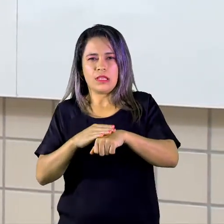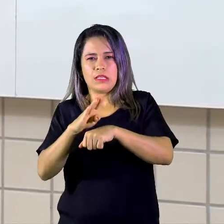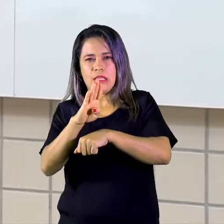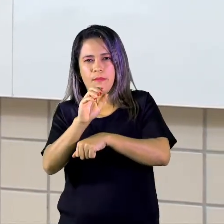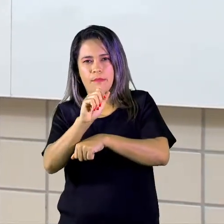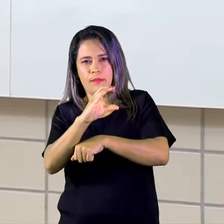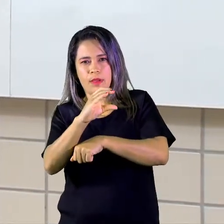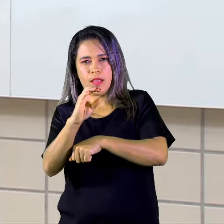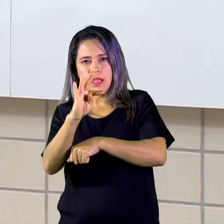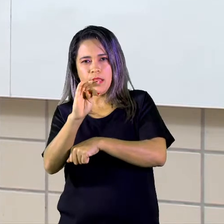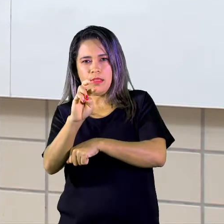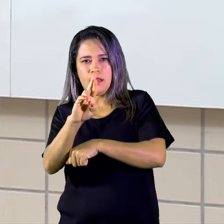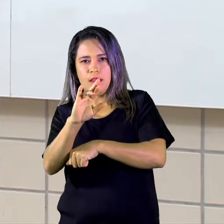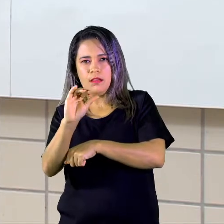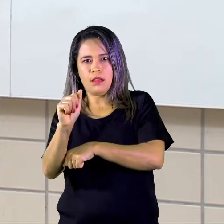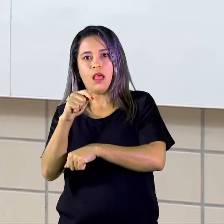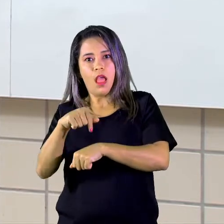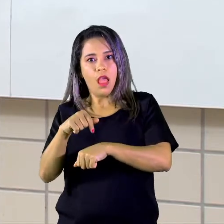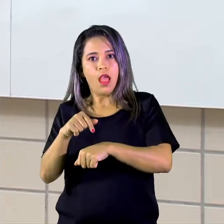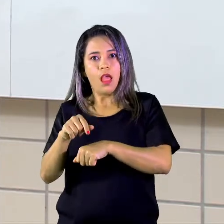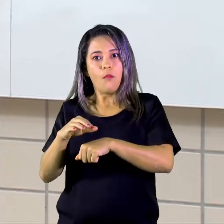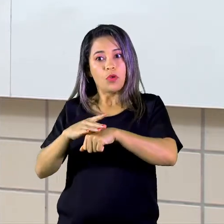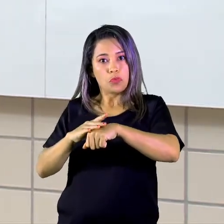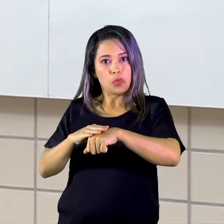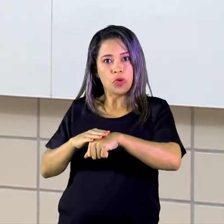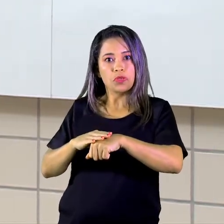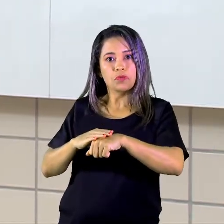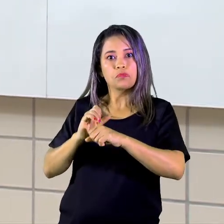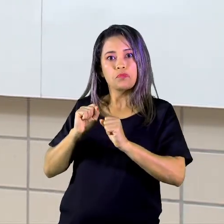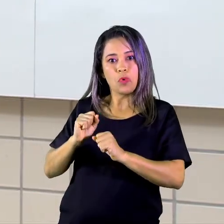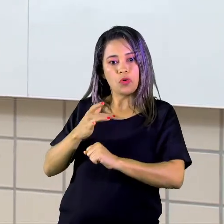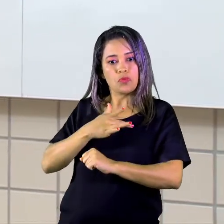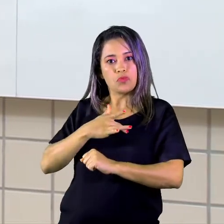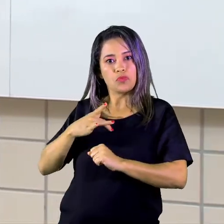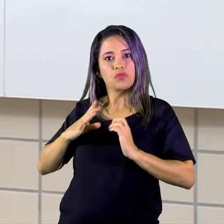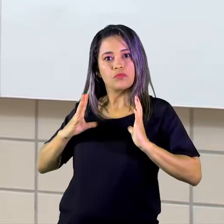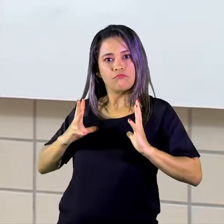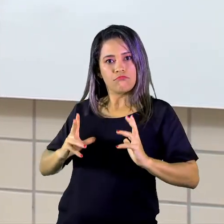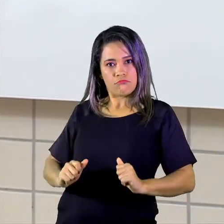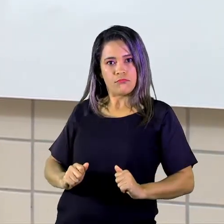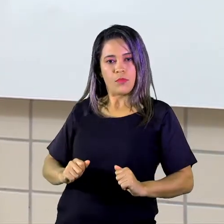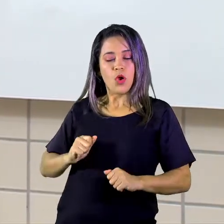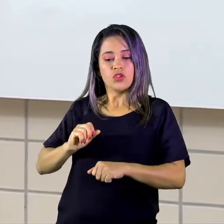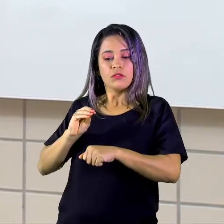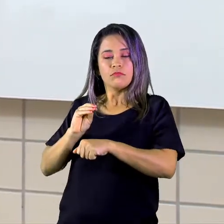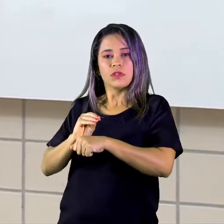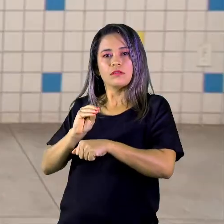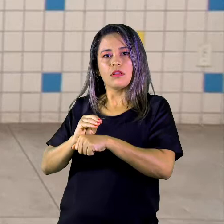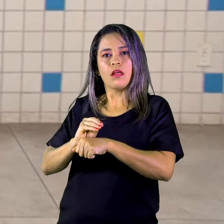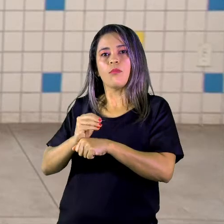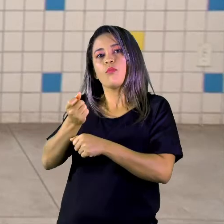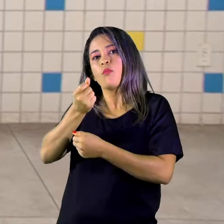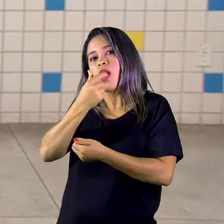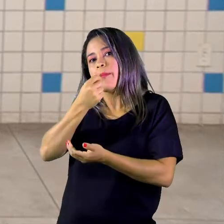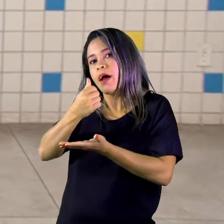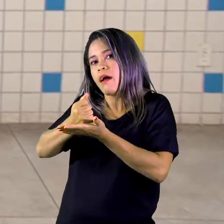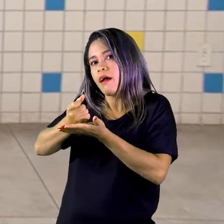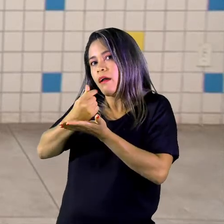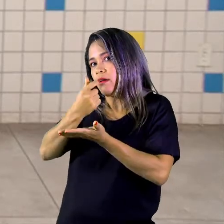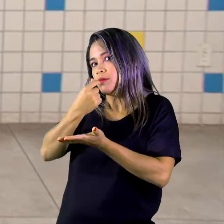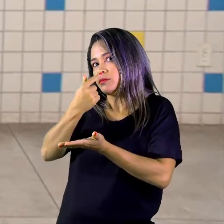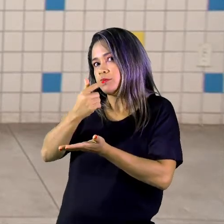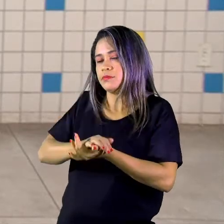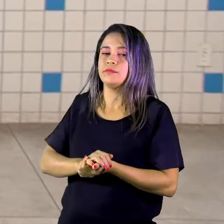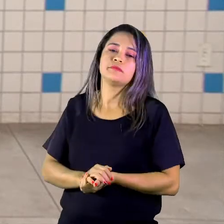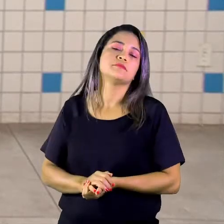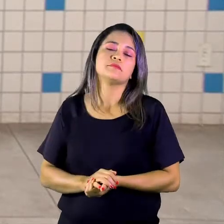elas são doenças curáveis, porque elas são tratadas a partir de antibióticos. Agora nós iremos falar